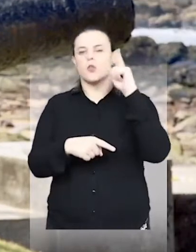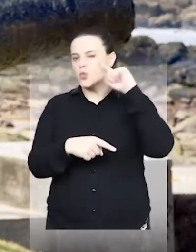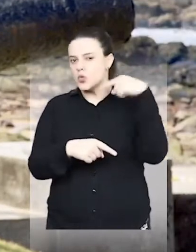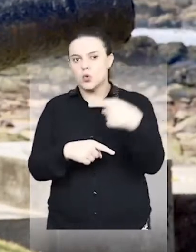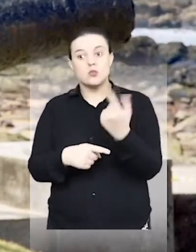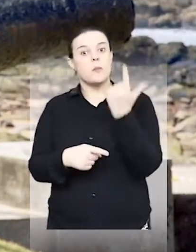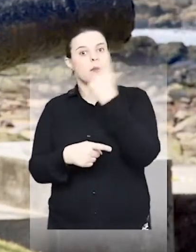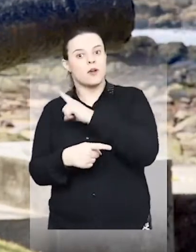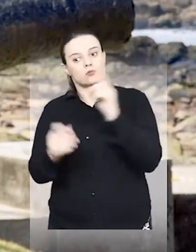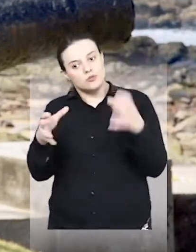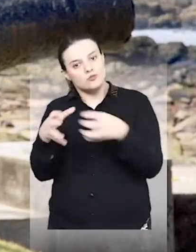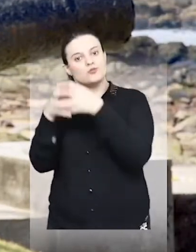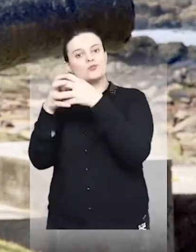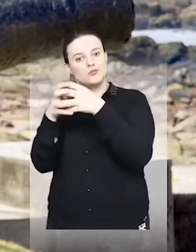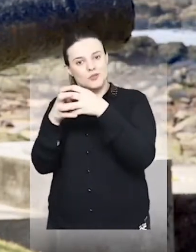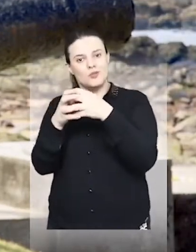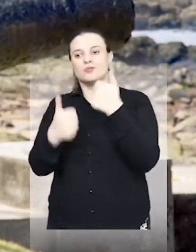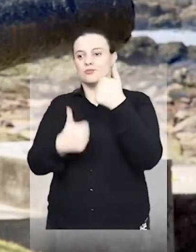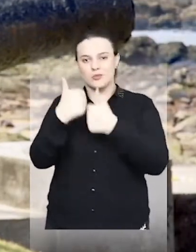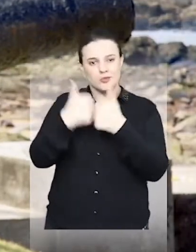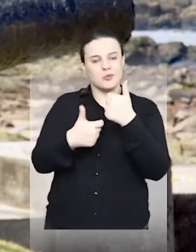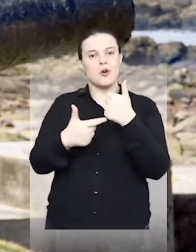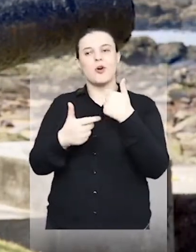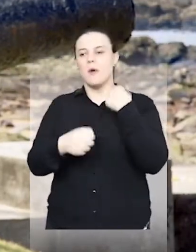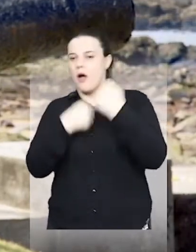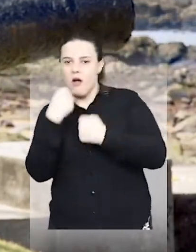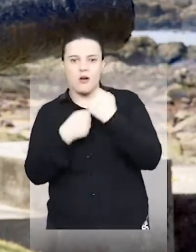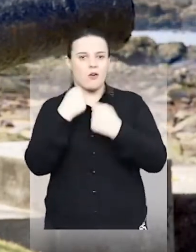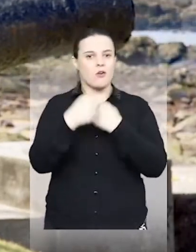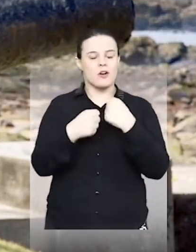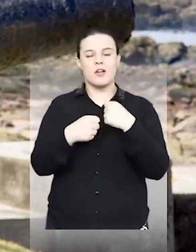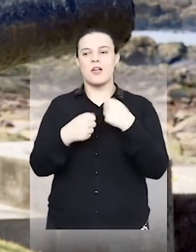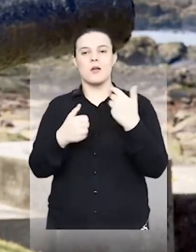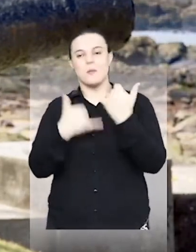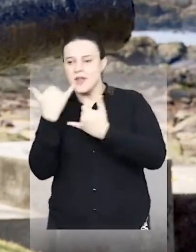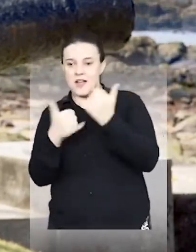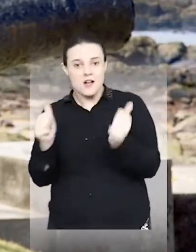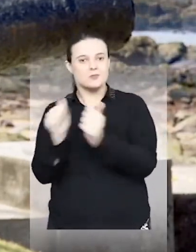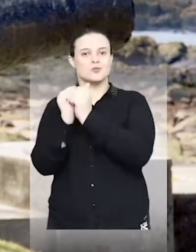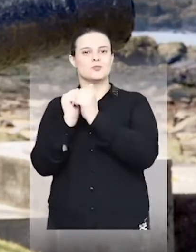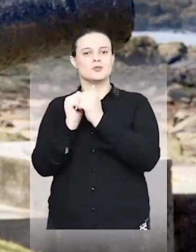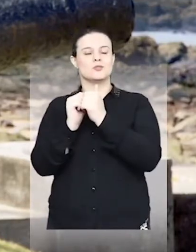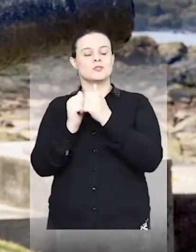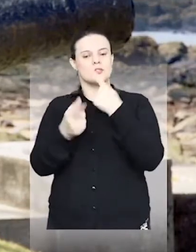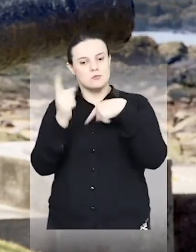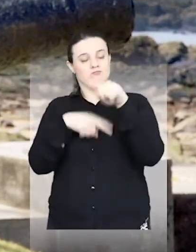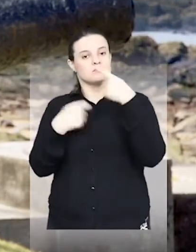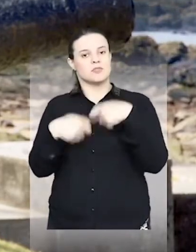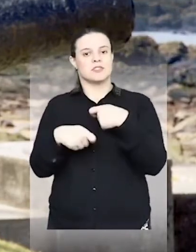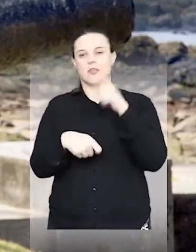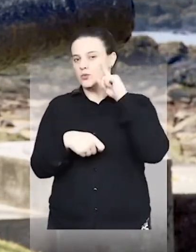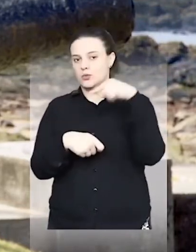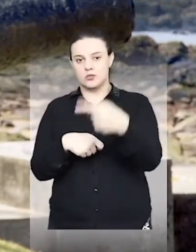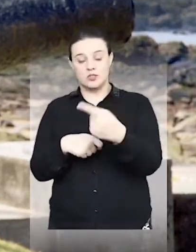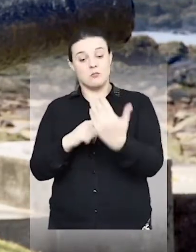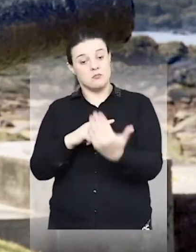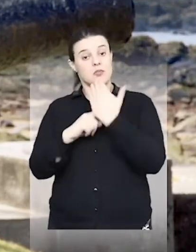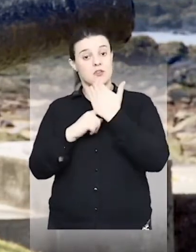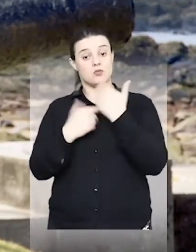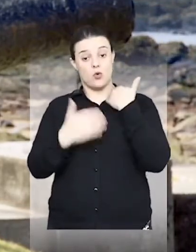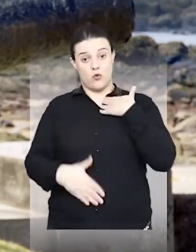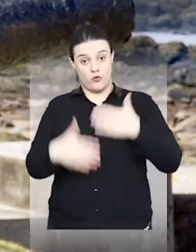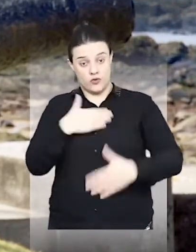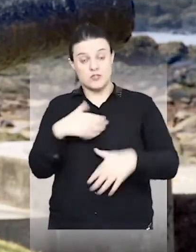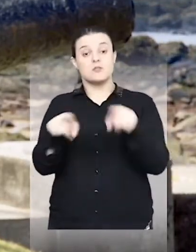superar todo dia para jogar junto com aquelas pessoas convencionais, para correr de pique, para brincar com eles. Isso me ajudou muito